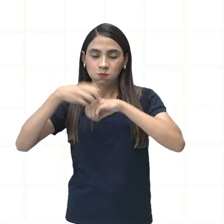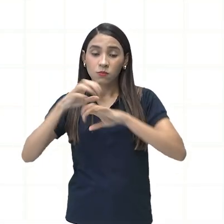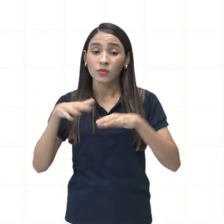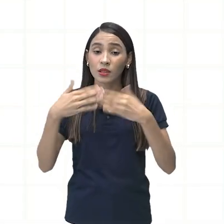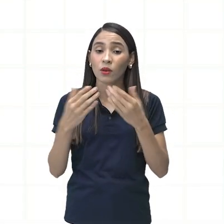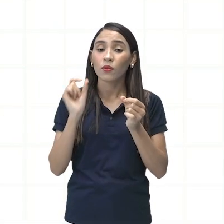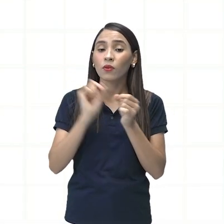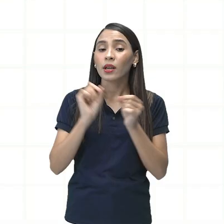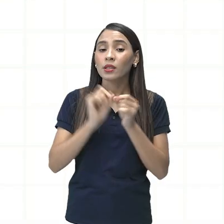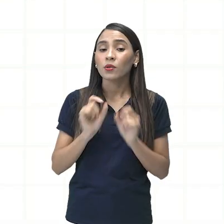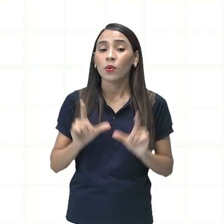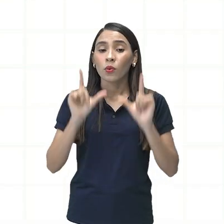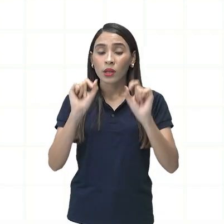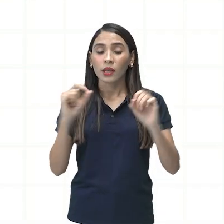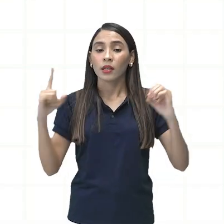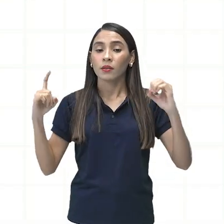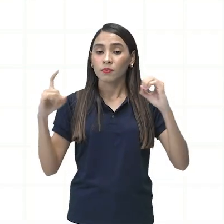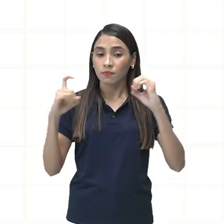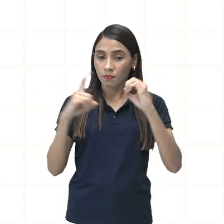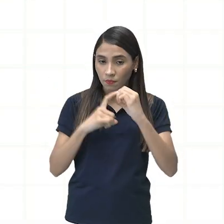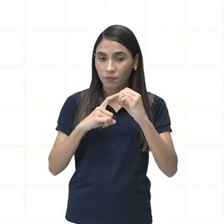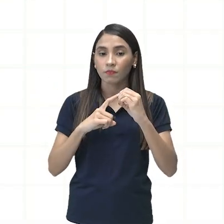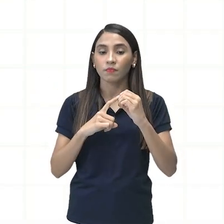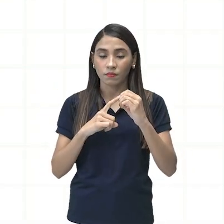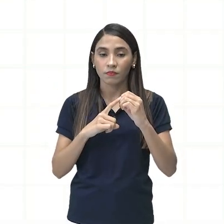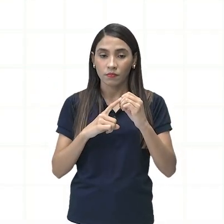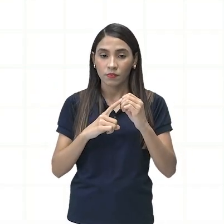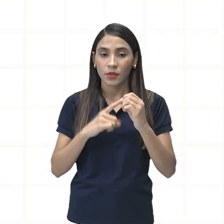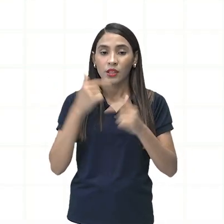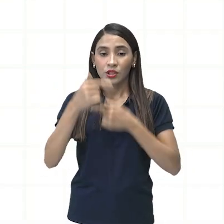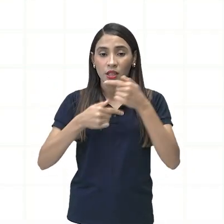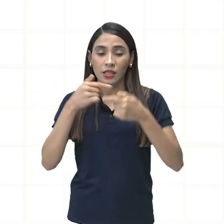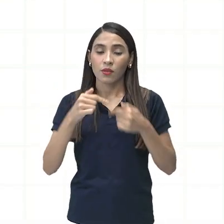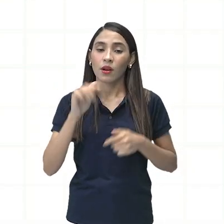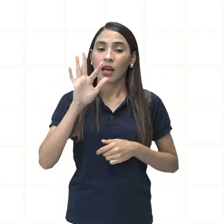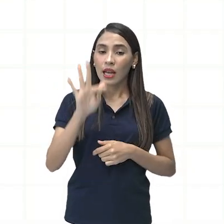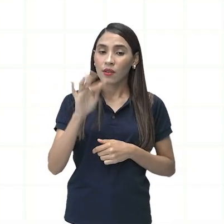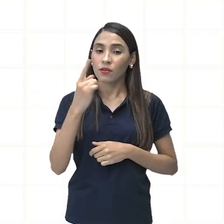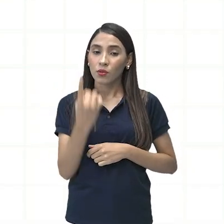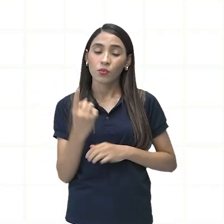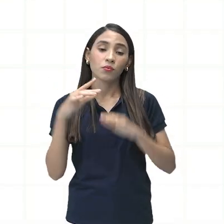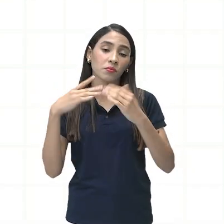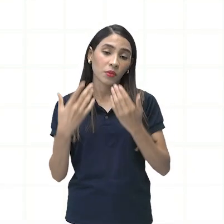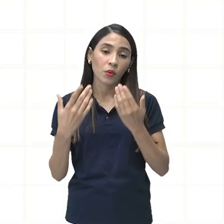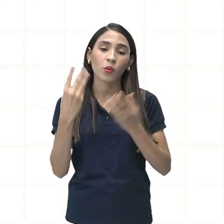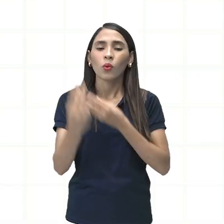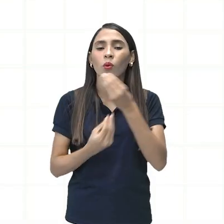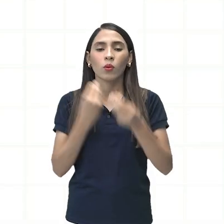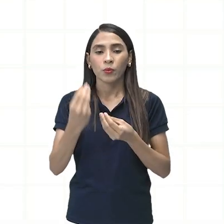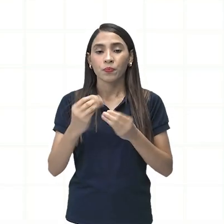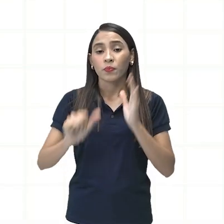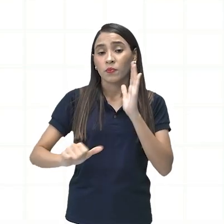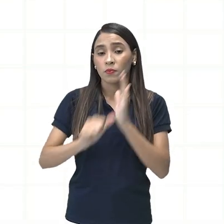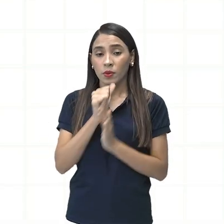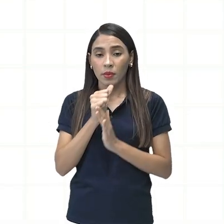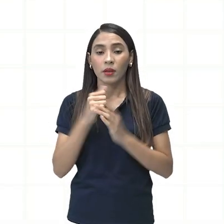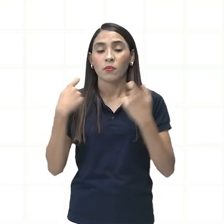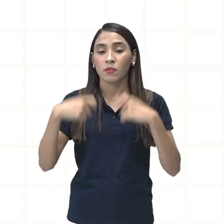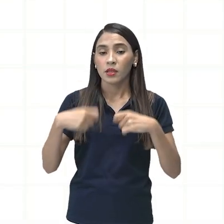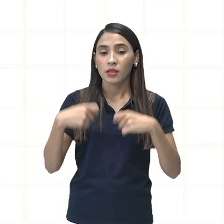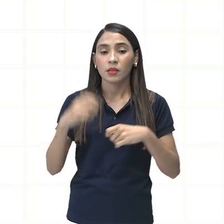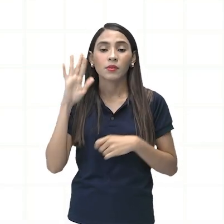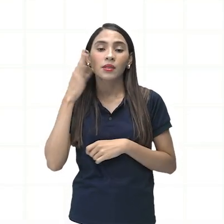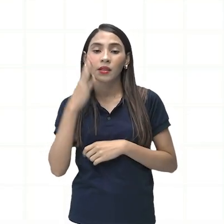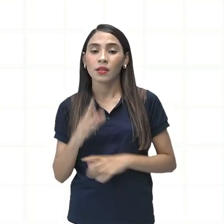ele fez o quê? A autofecundação dos indivíduos dessa geração F1. Como ele fez isso? Primeiro,